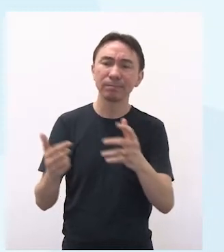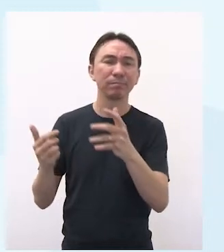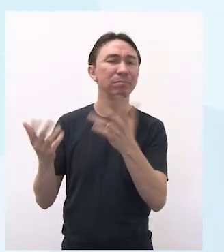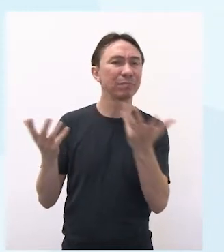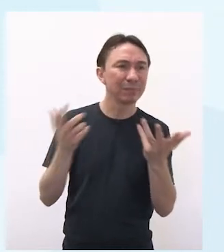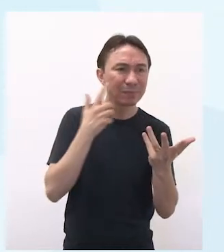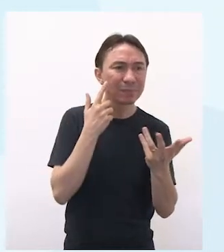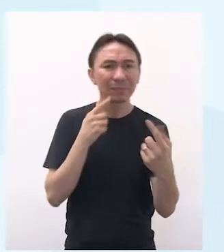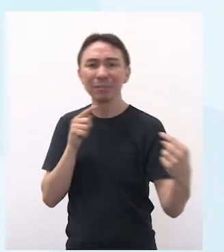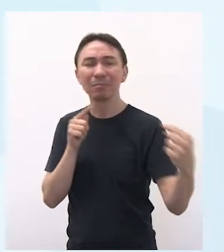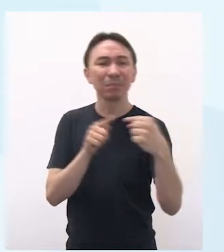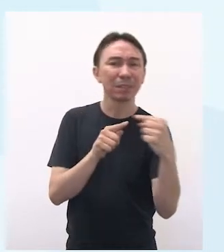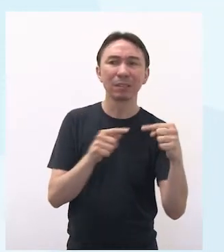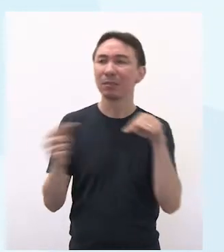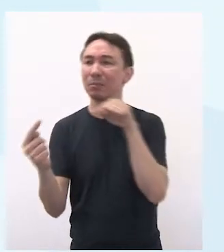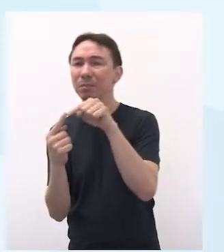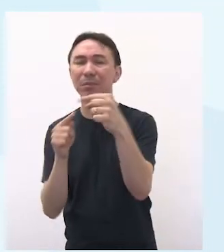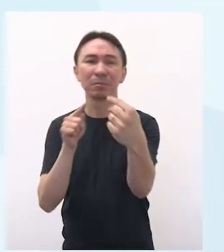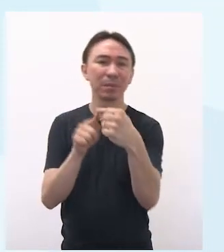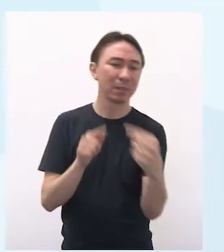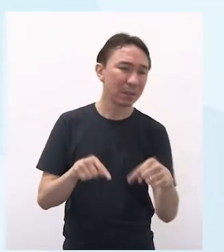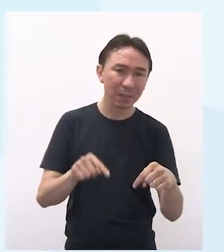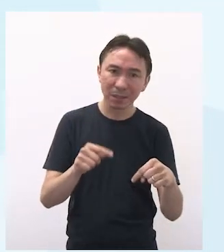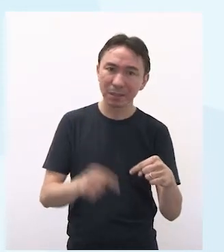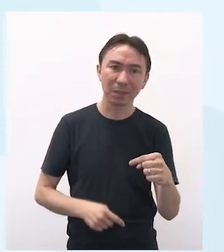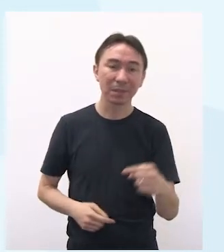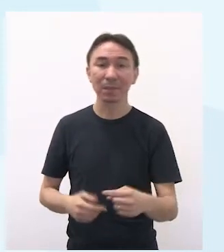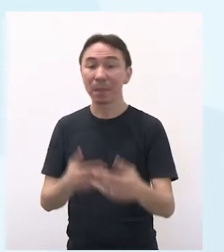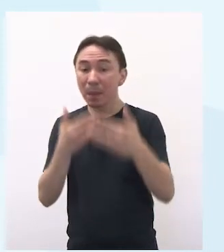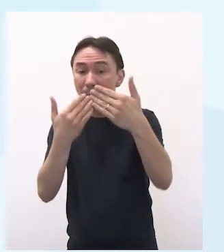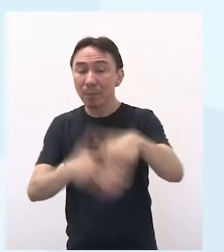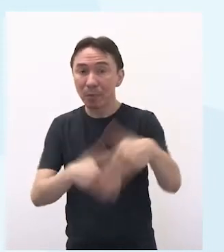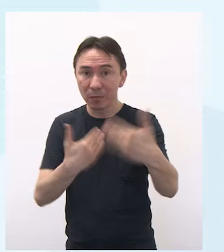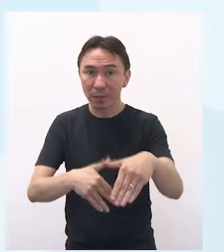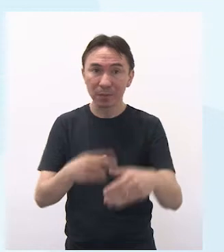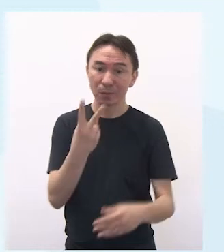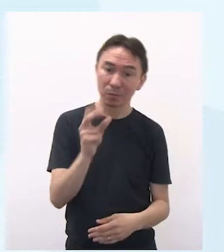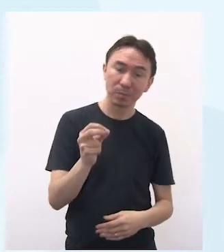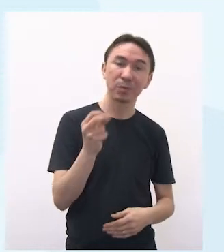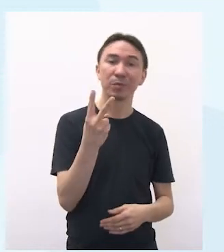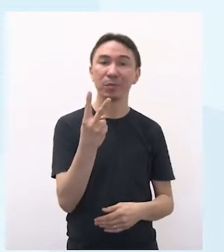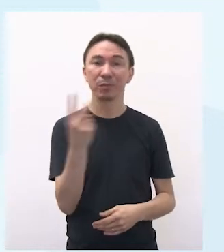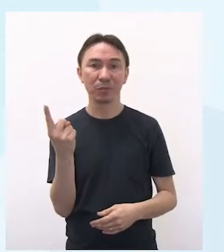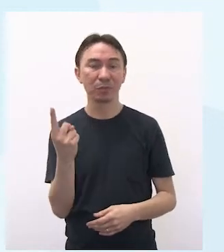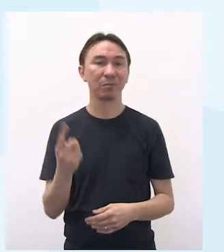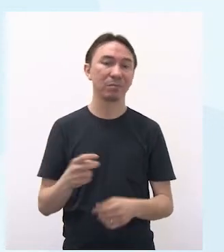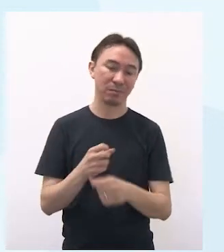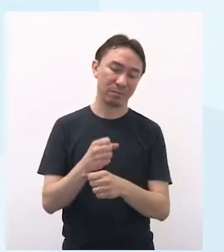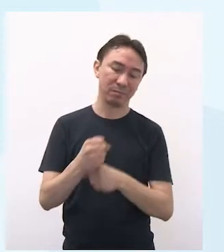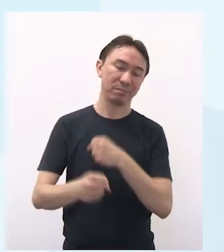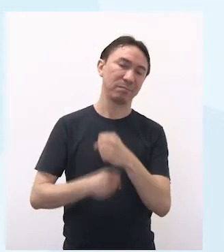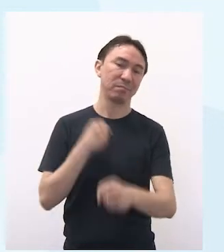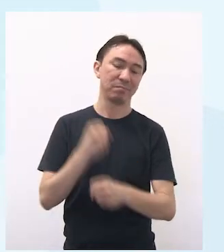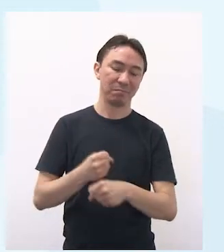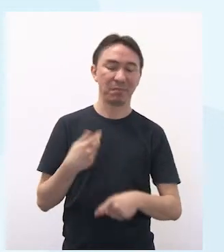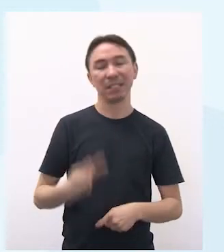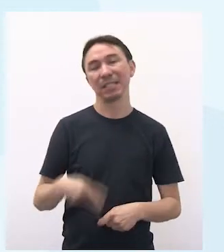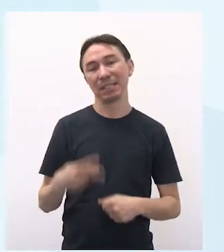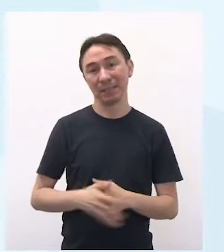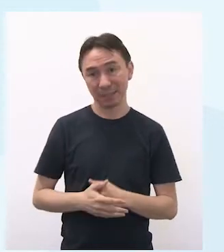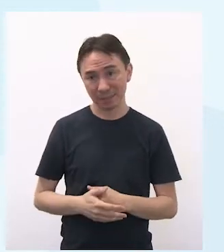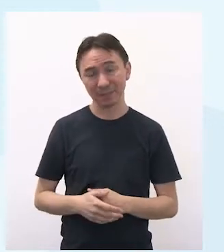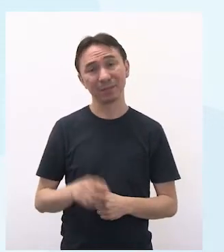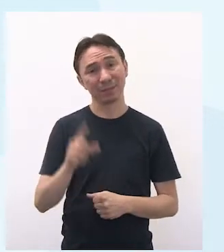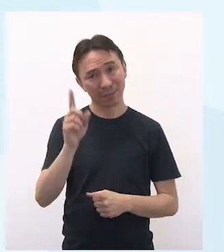fazer esta avaliação 2021 SAEB. Então, justamente, é todo esse material para vocês, que mais uma vez